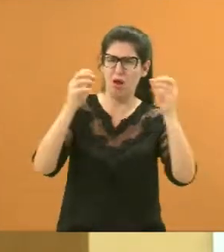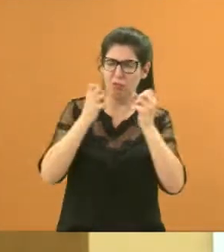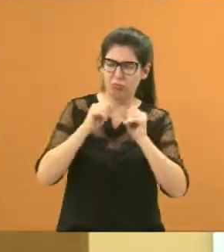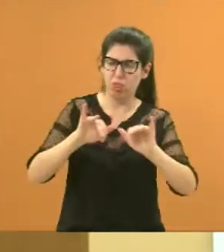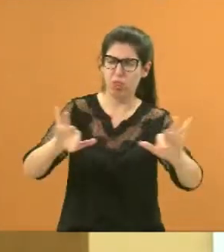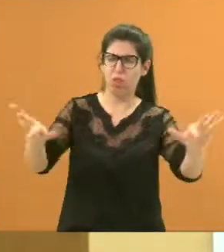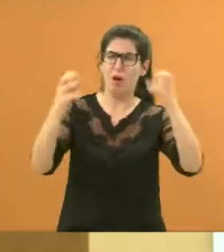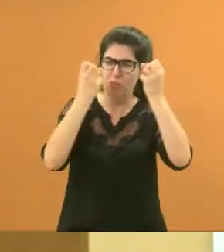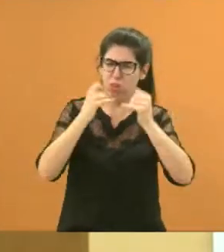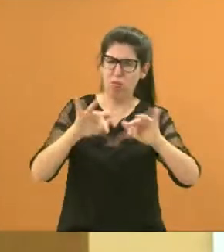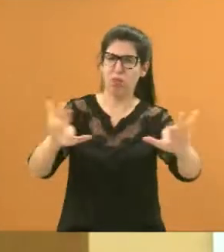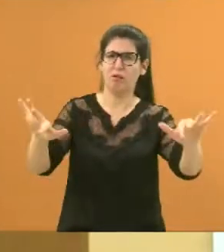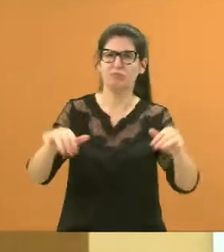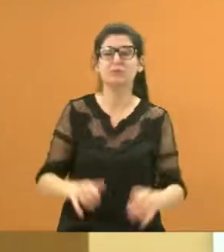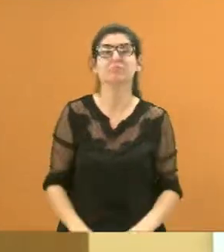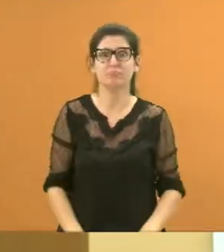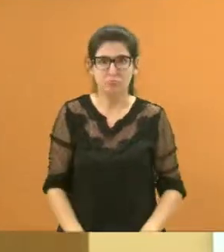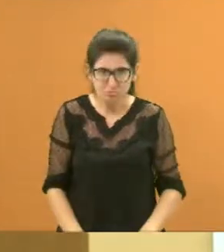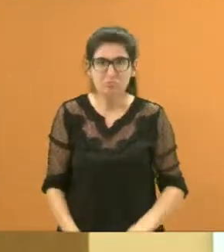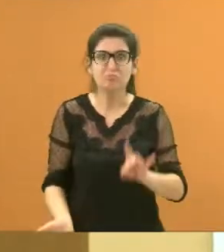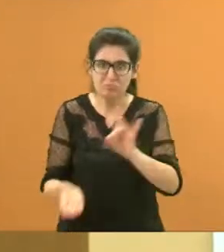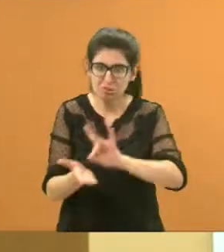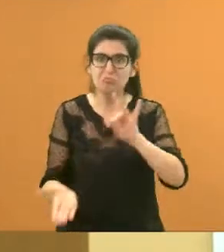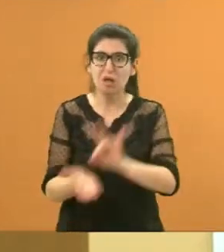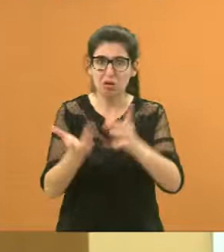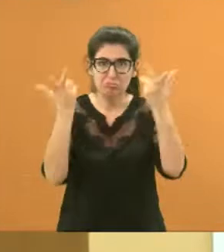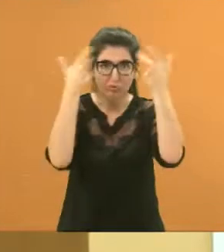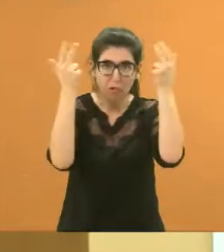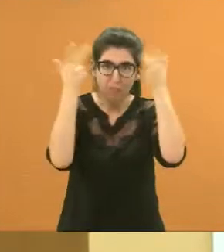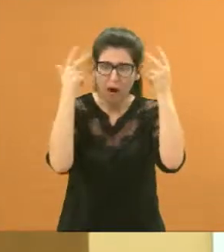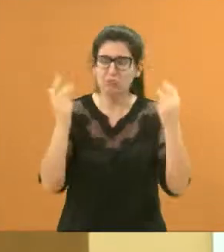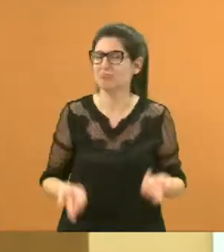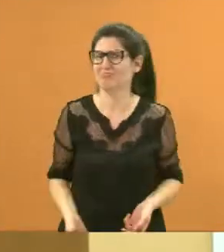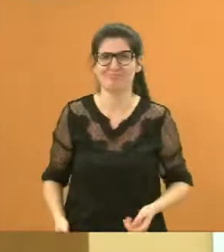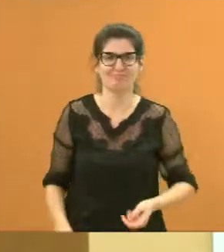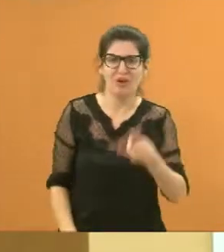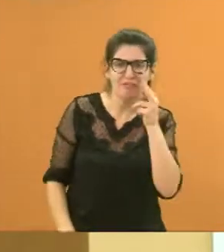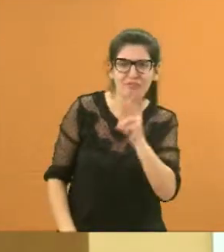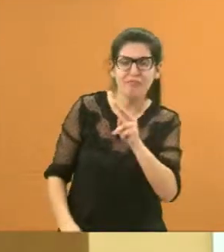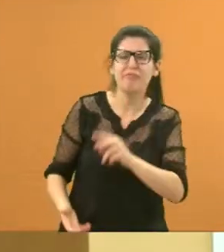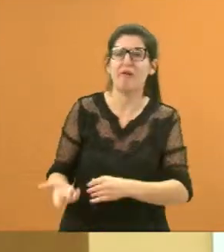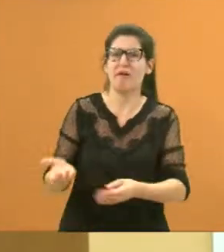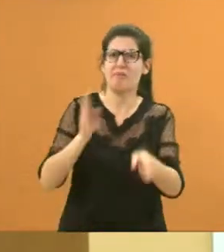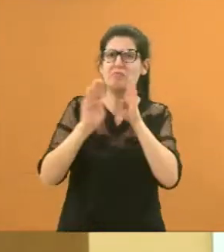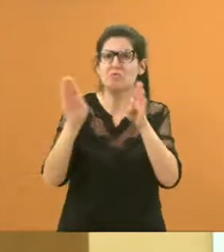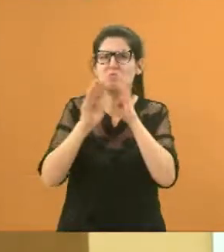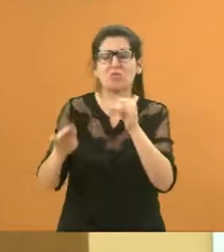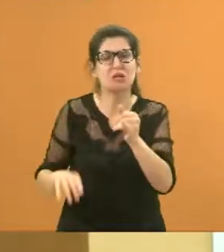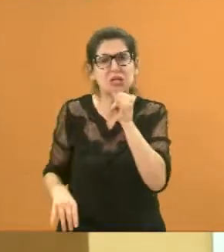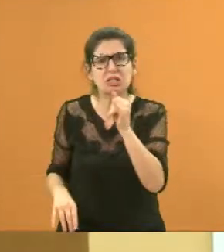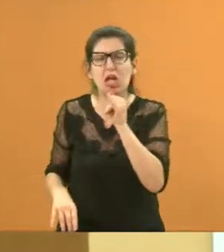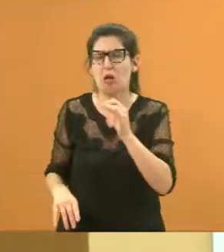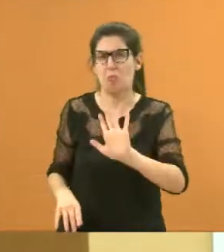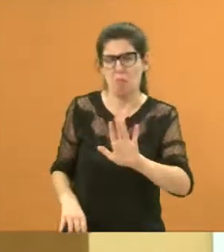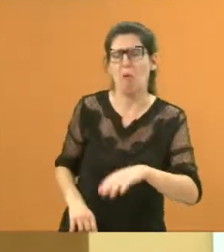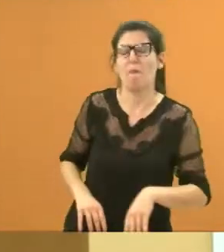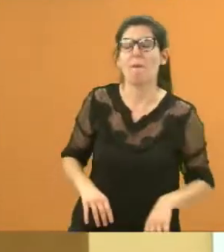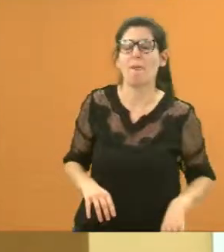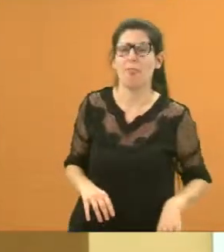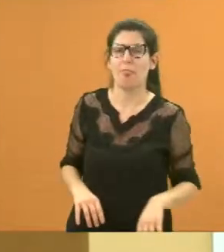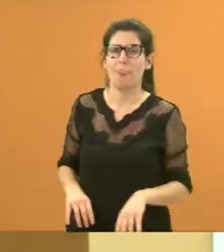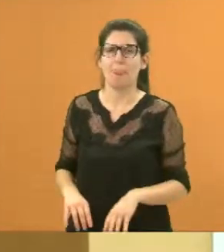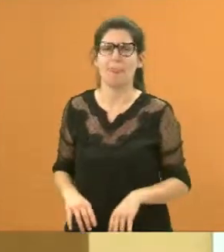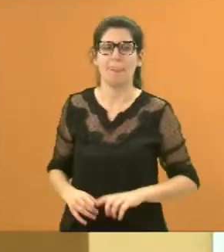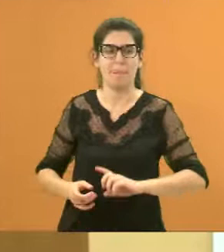comum nós verificarmos aí, principalmente nas redes sociais, debates acalorados, muitas vezes chegando, eu